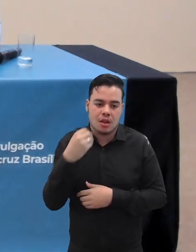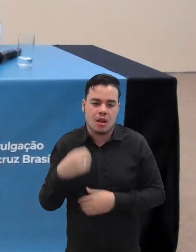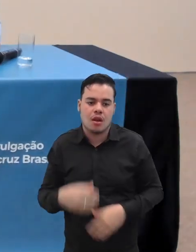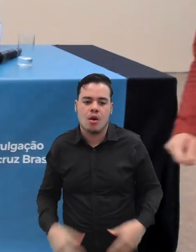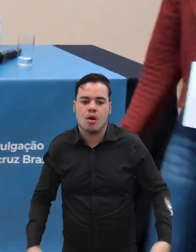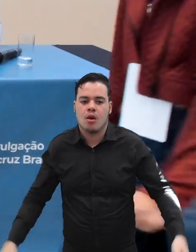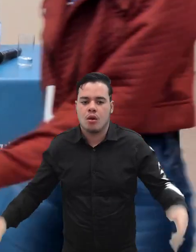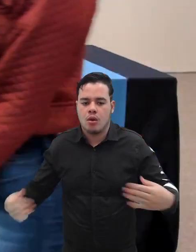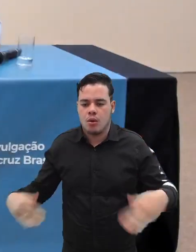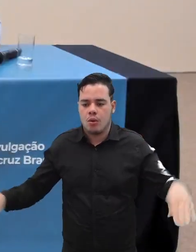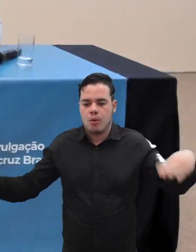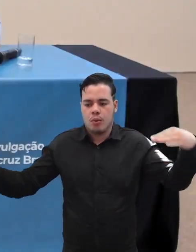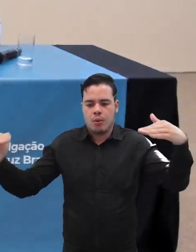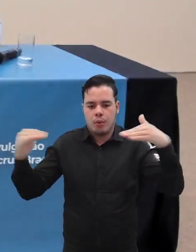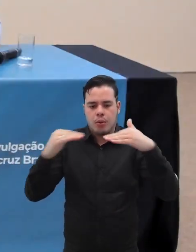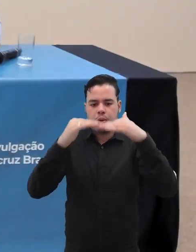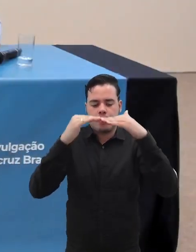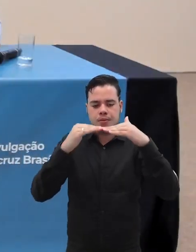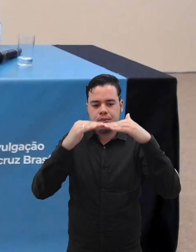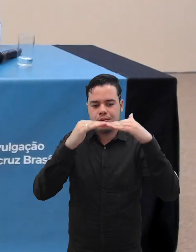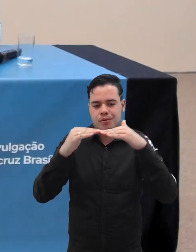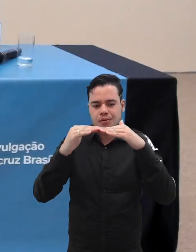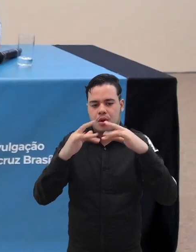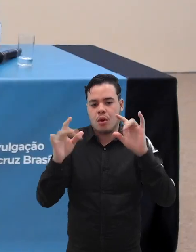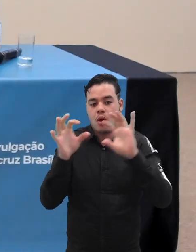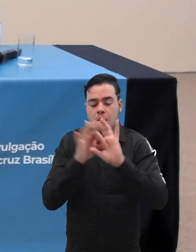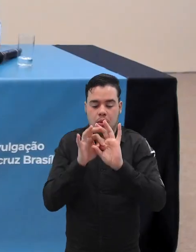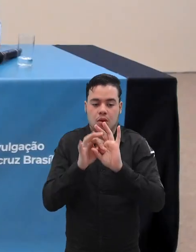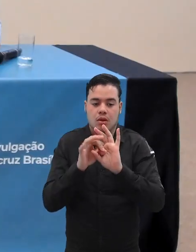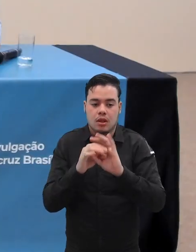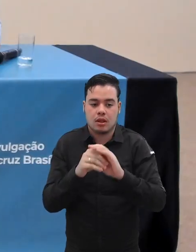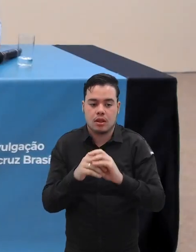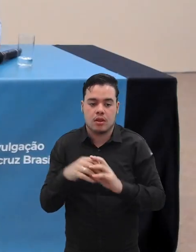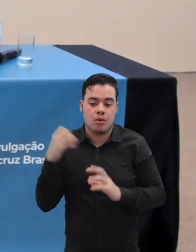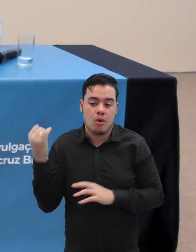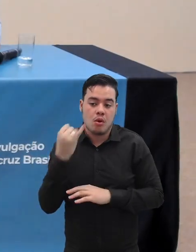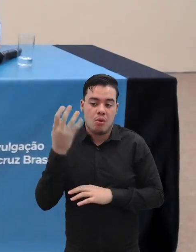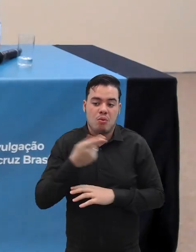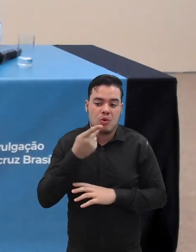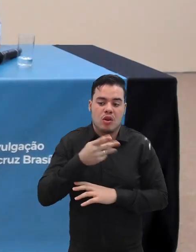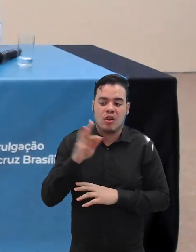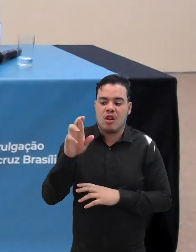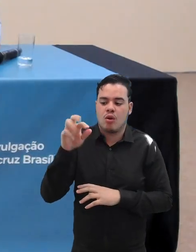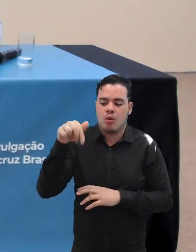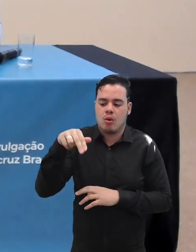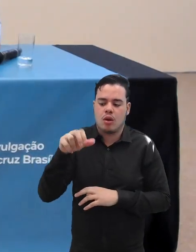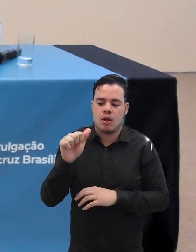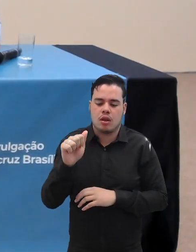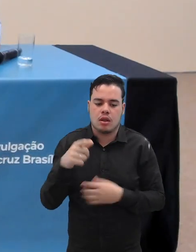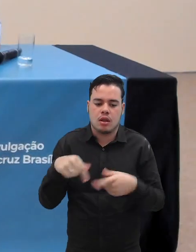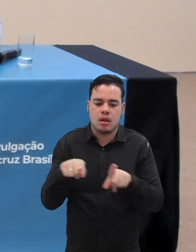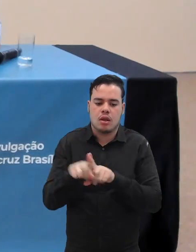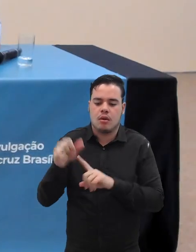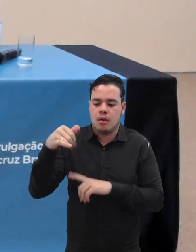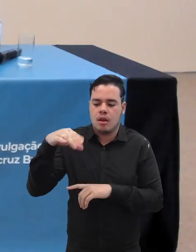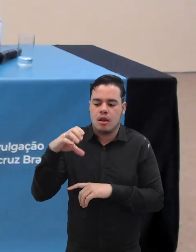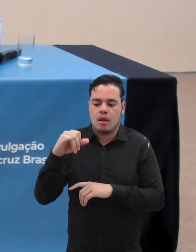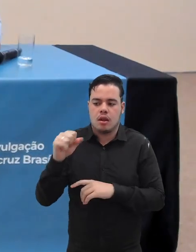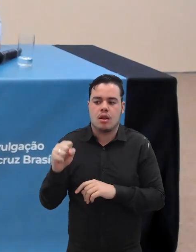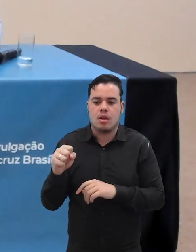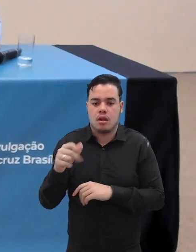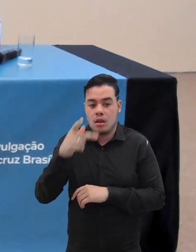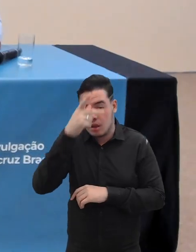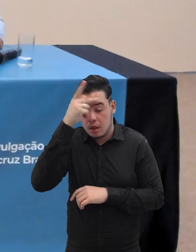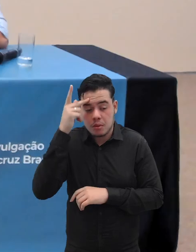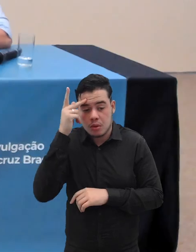ponte entre a fala da Ruana, né? Importante falar da Ruana, do Inácio e dos demais colegas da